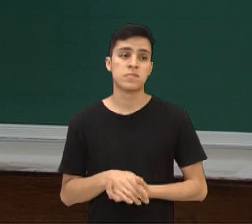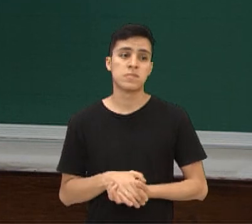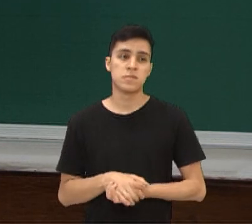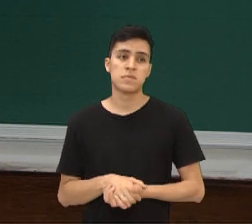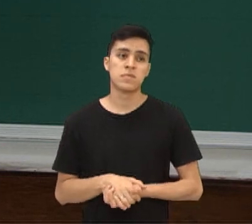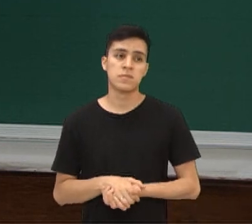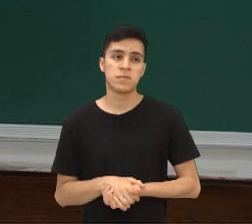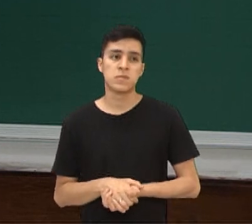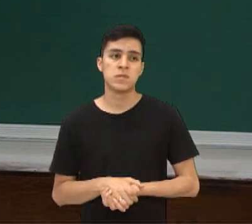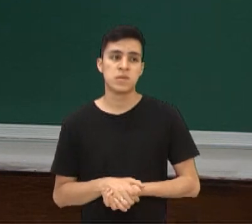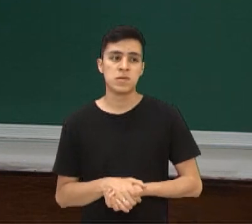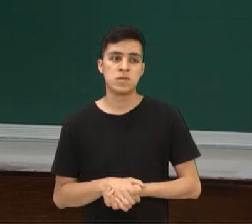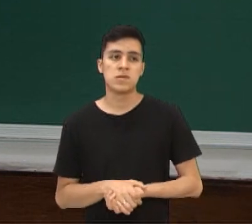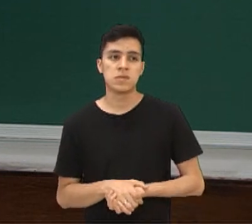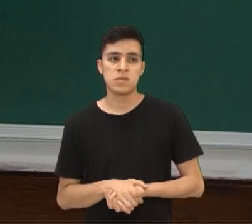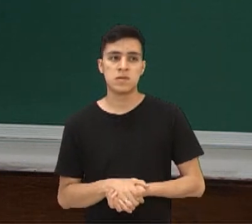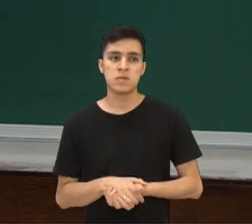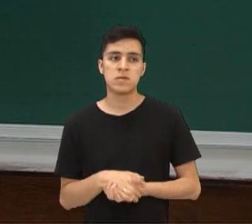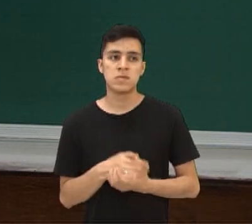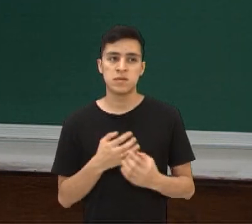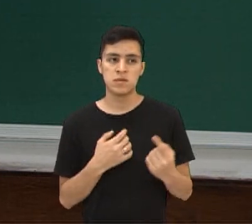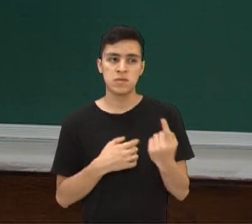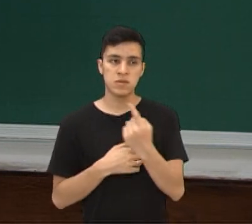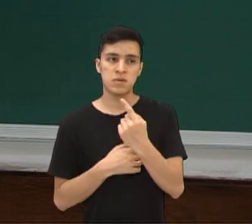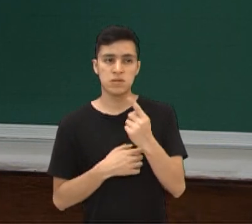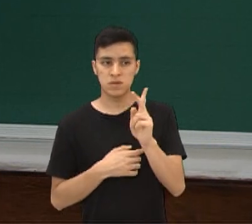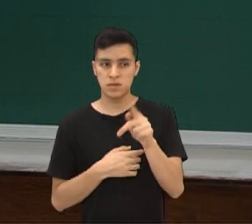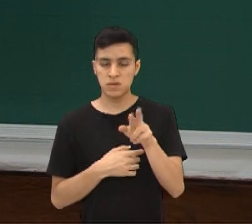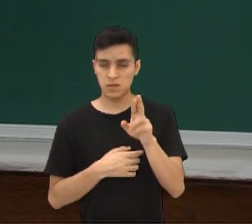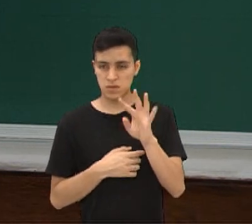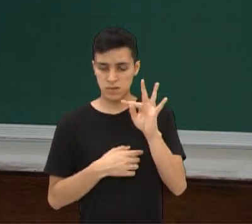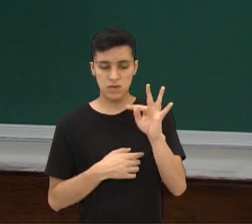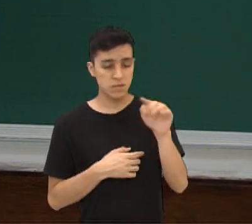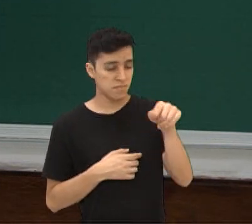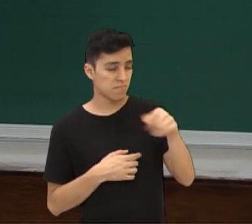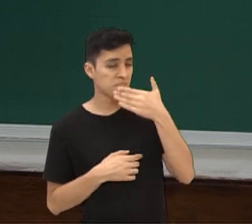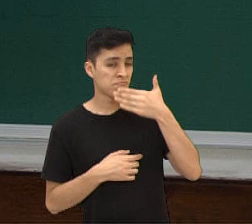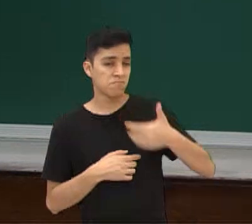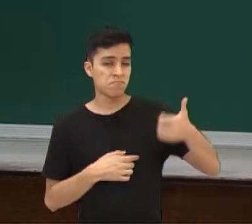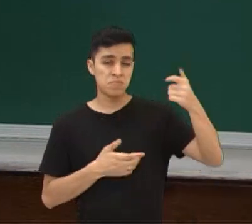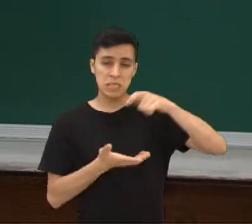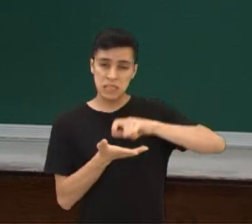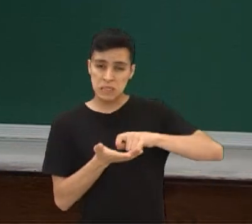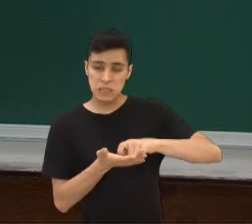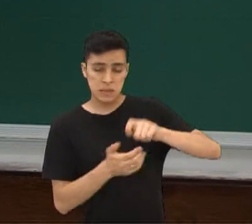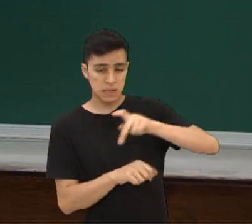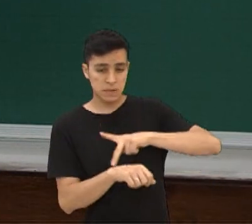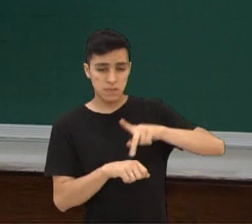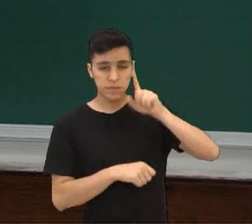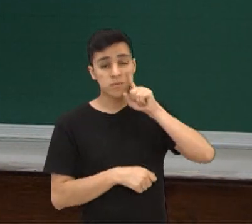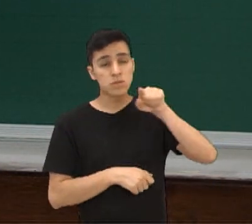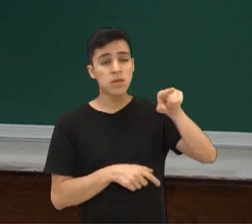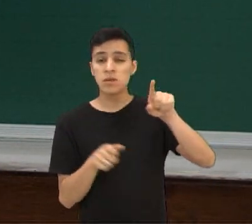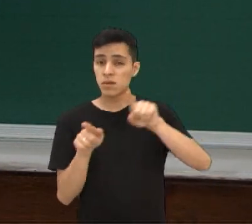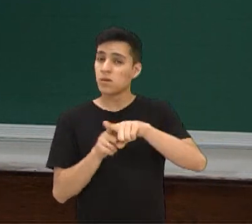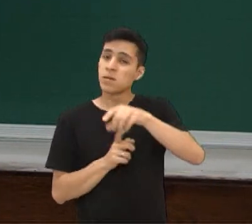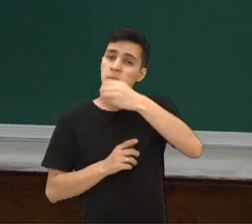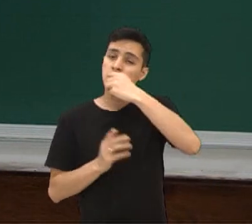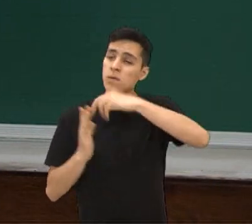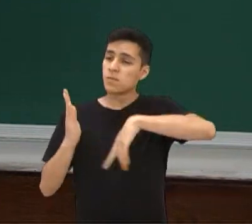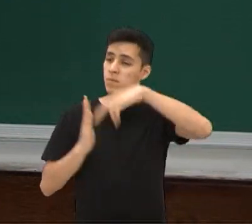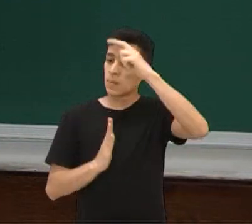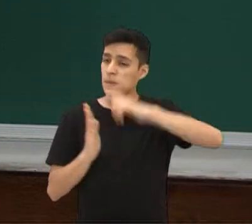good painter. Então, Kurt Vonnegut foi um dos melhores escritores dos Estados Unidos, também foi um bom pintor.